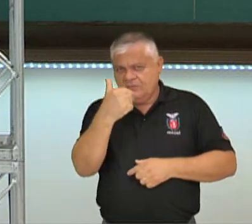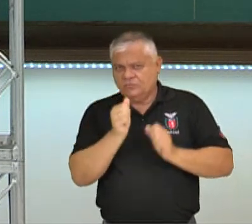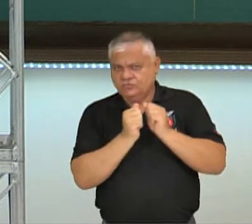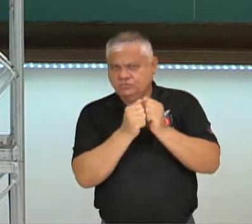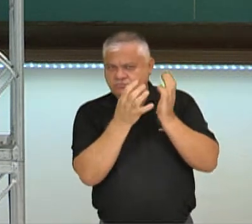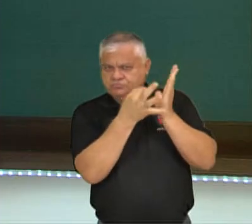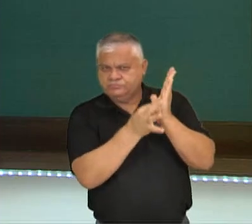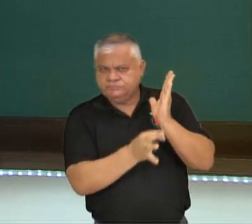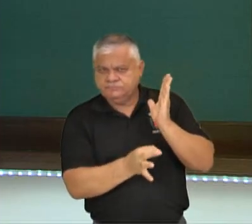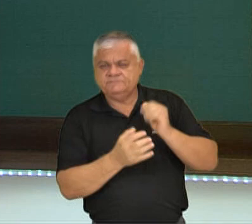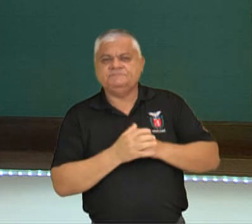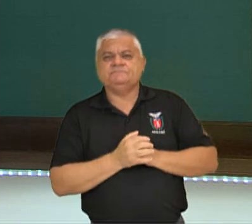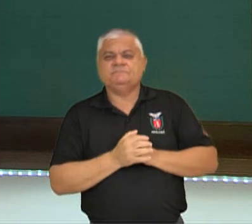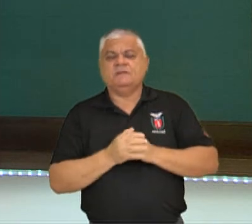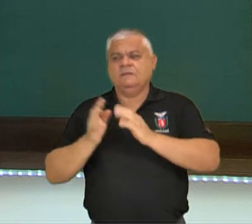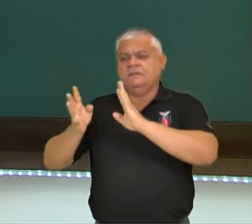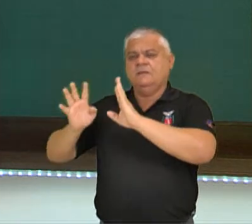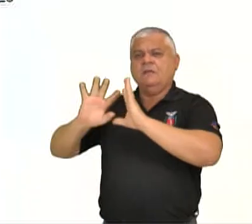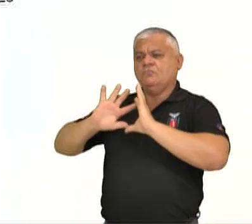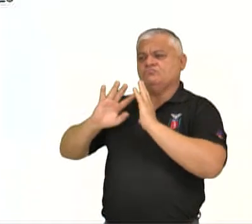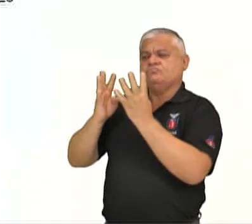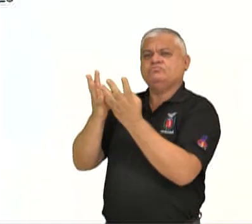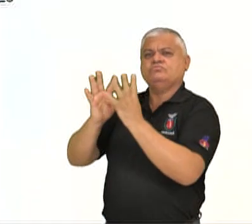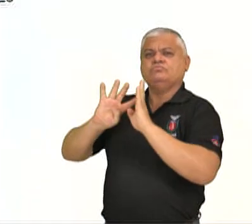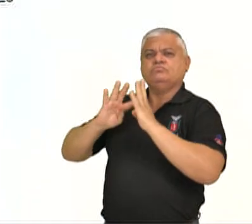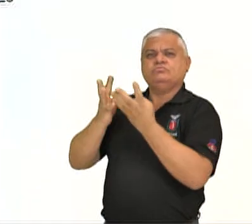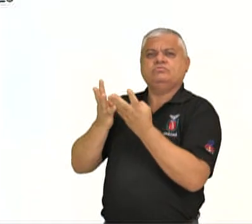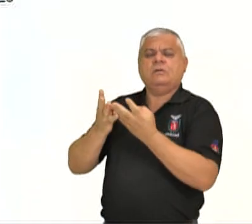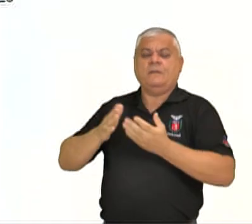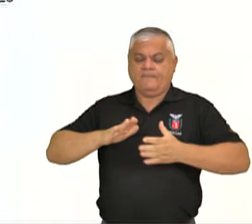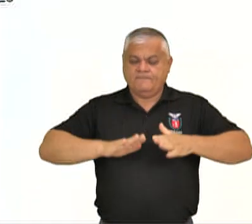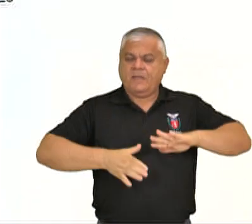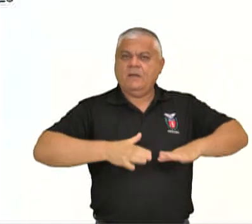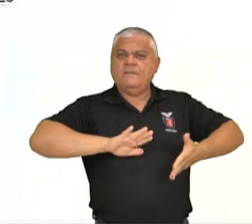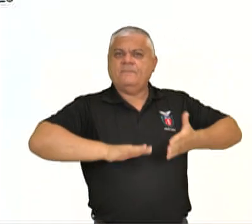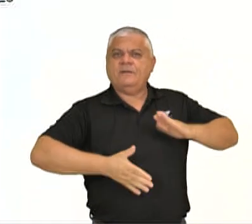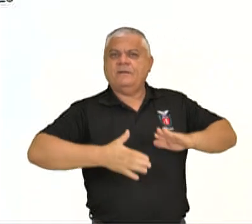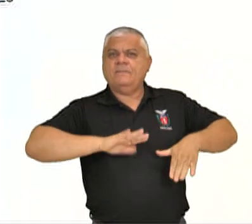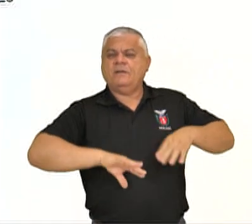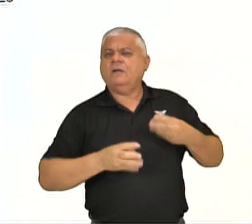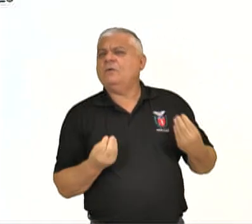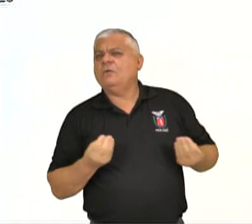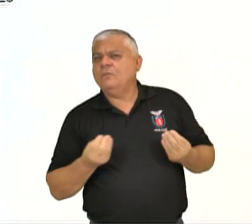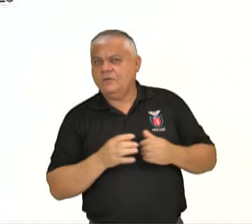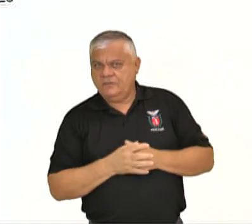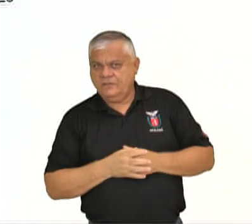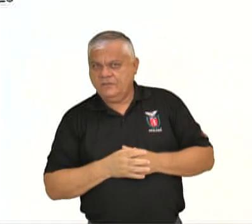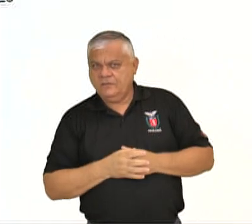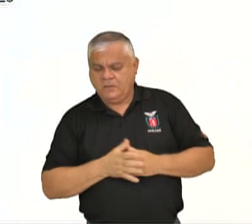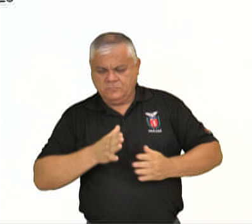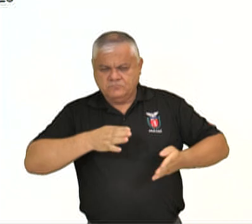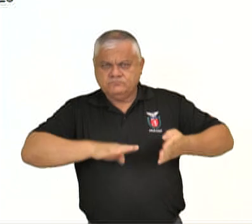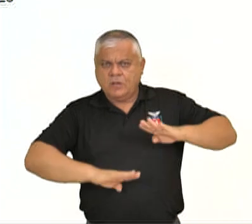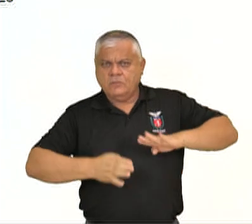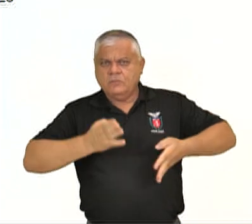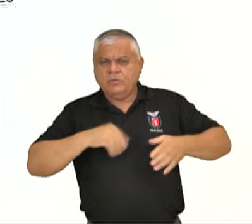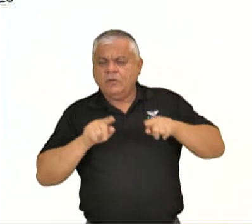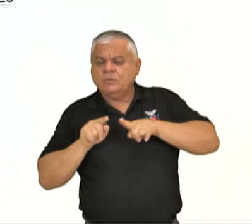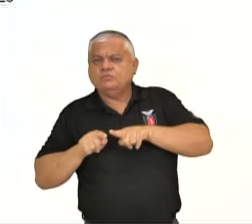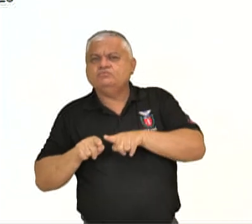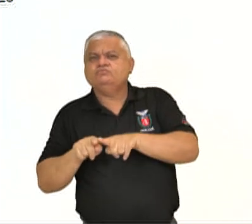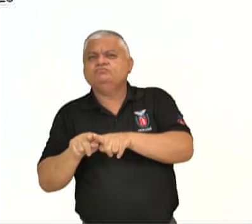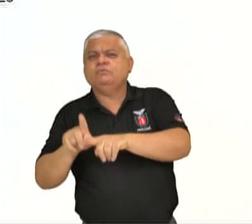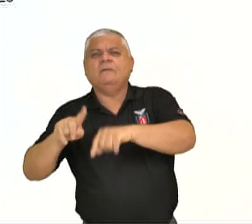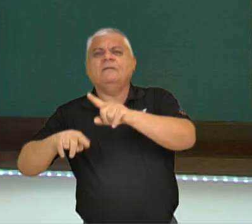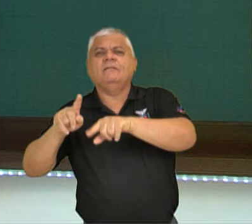então? Na roda de capoeira, como é a batida do atabaque? E essa batida acompanha